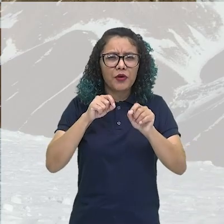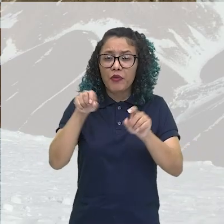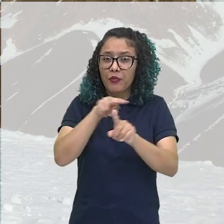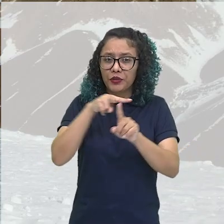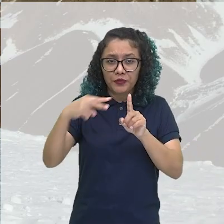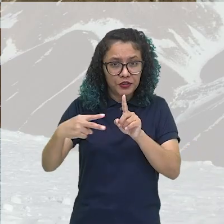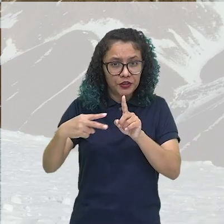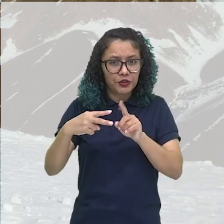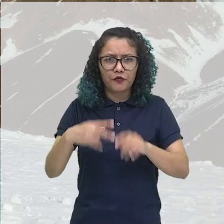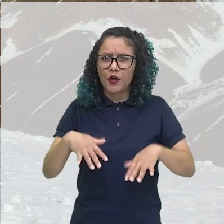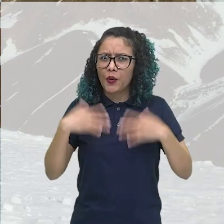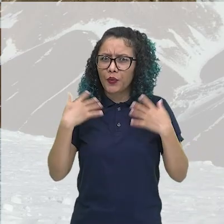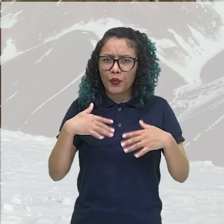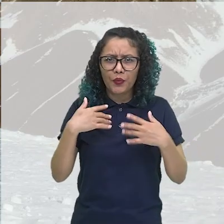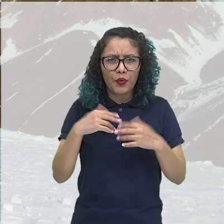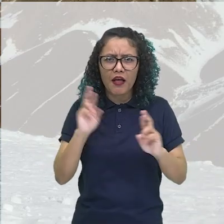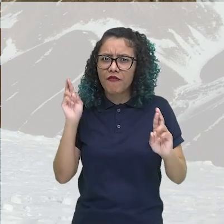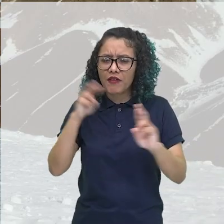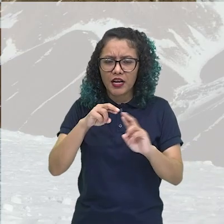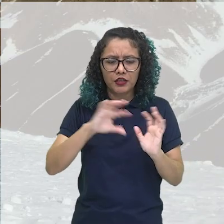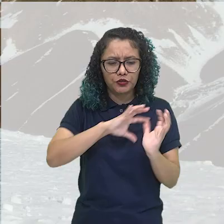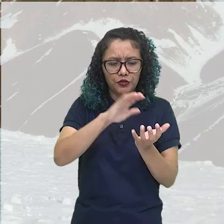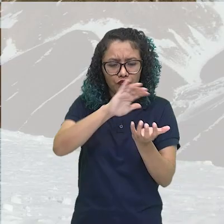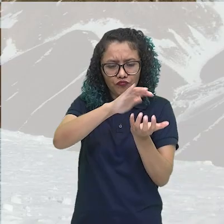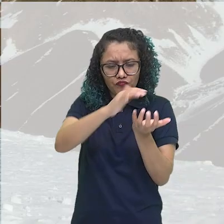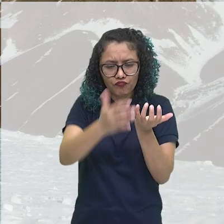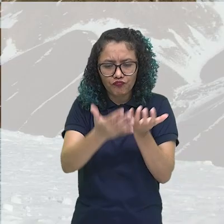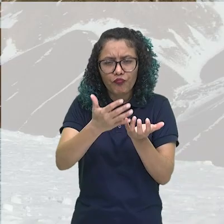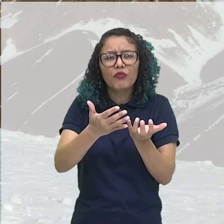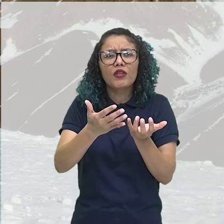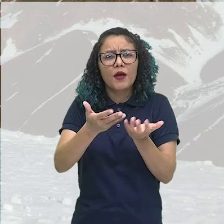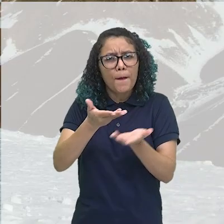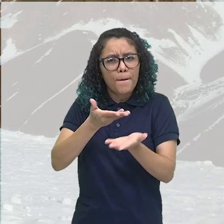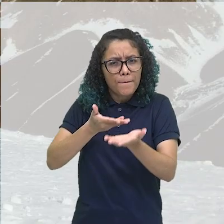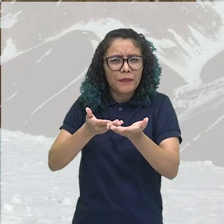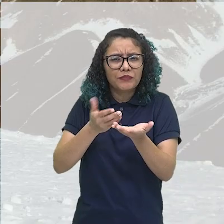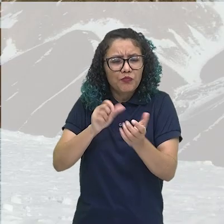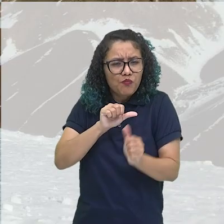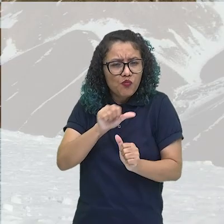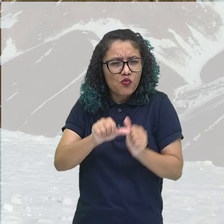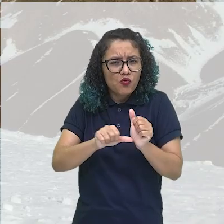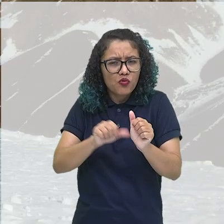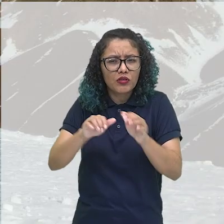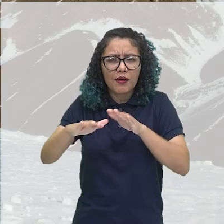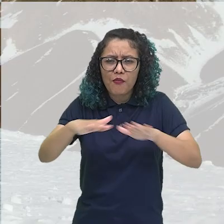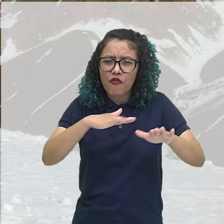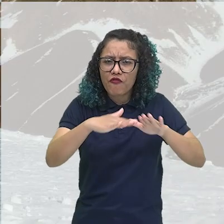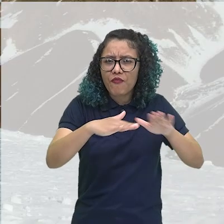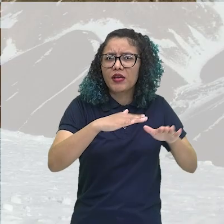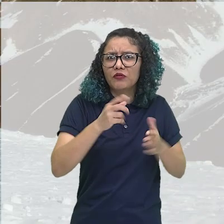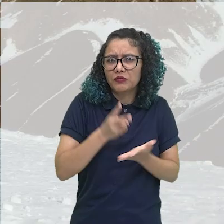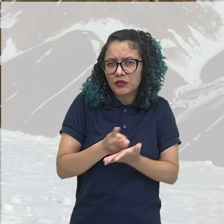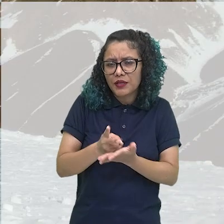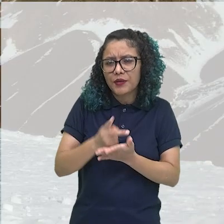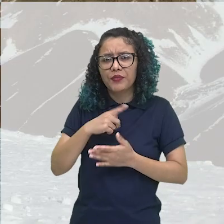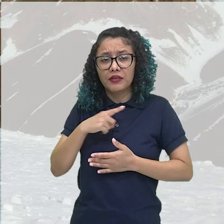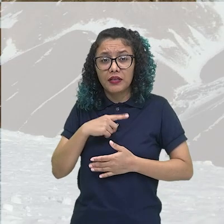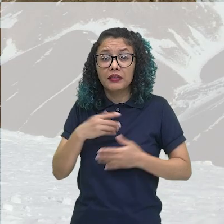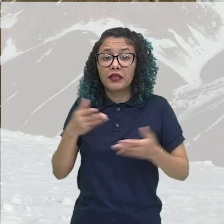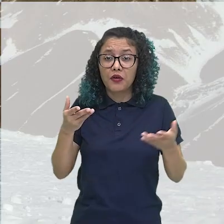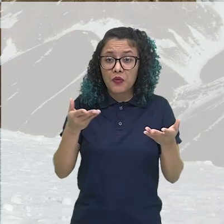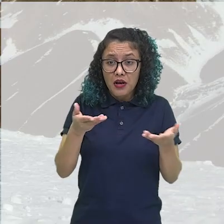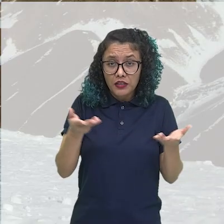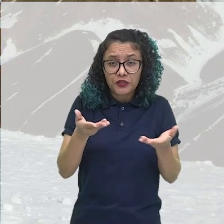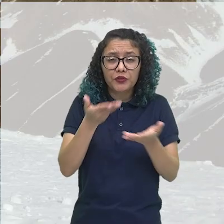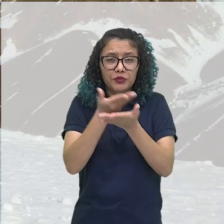como a crosta terrestre é dinâmica e está em constante movimento. Vamos explorar o